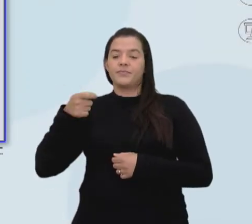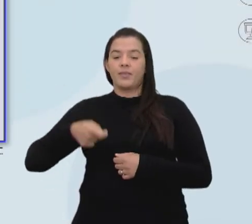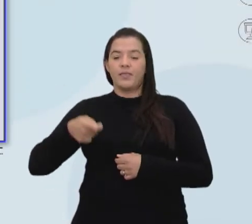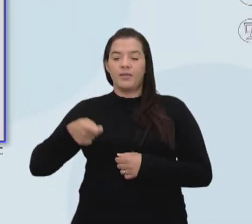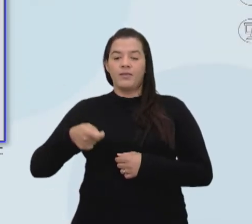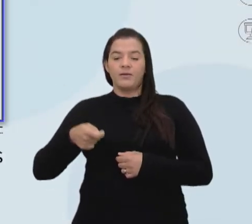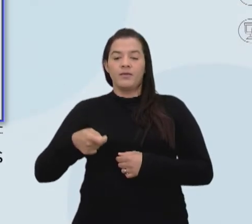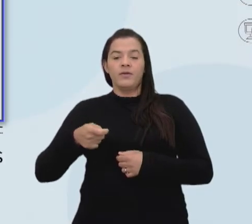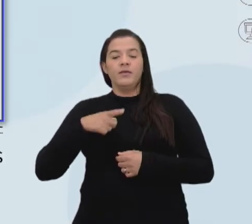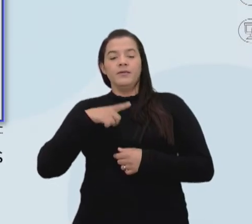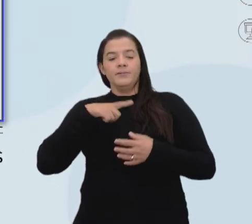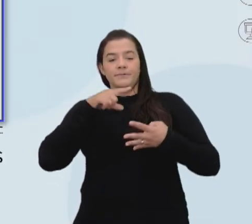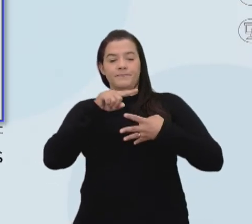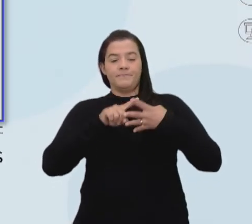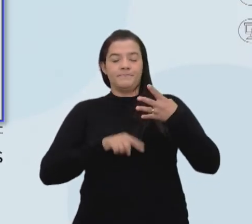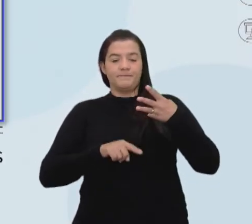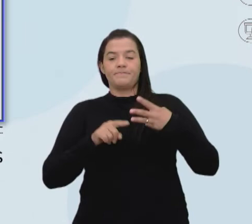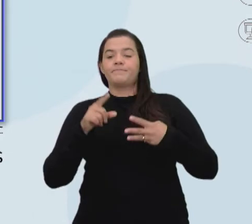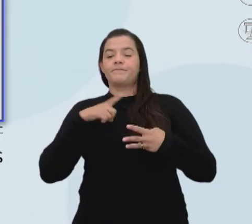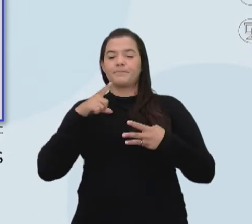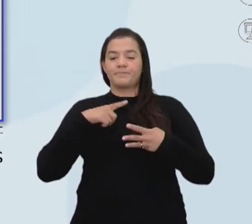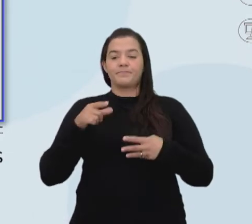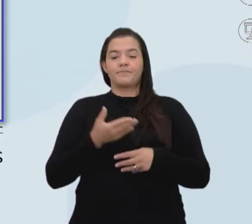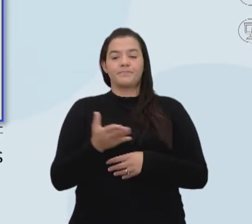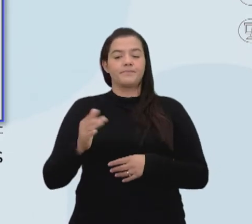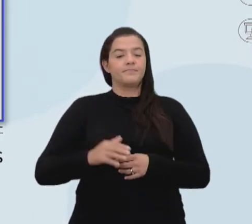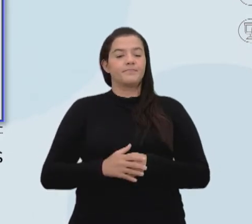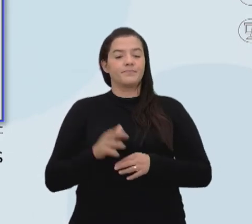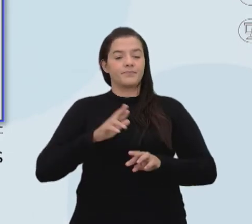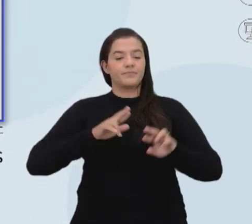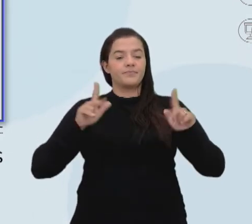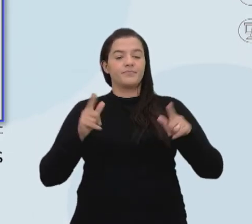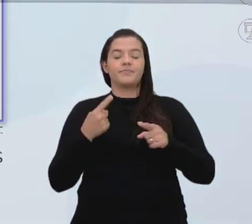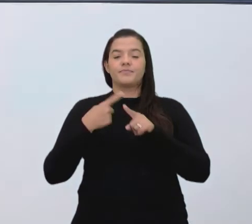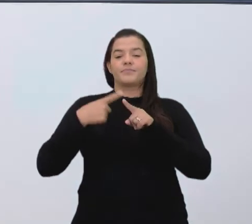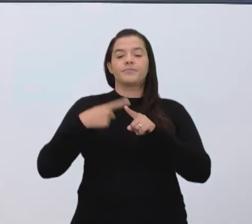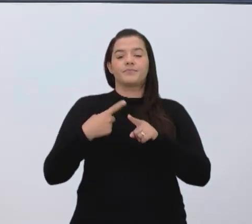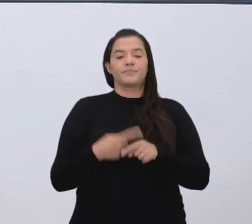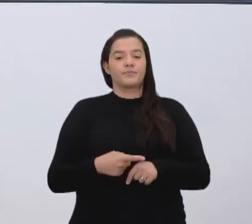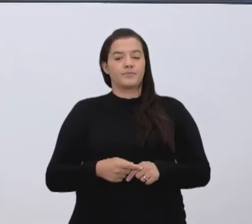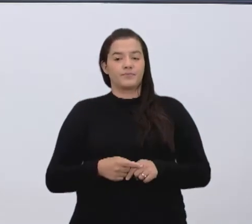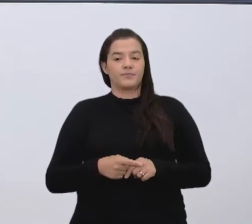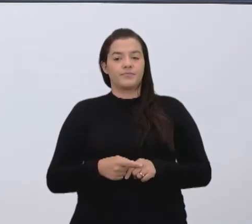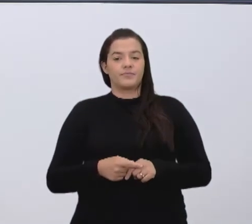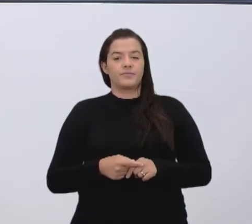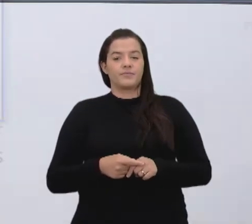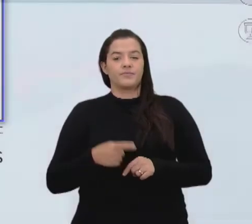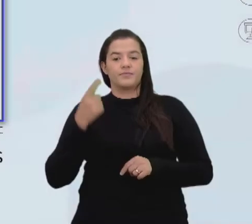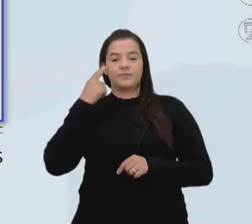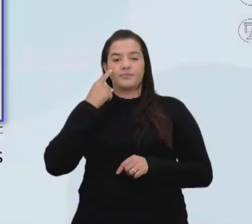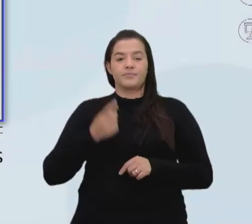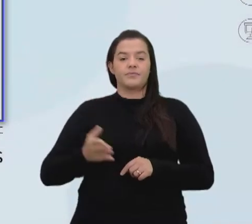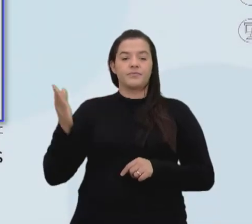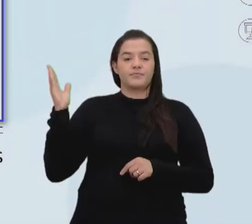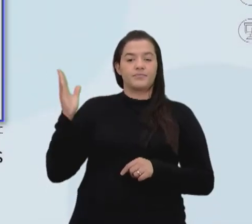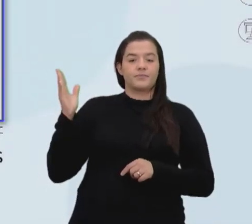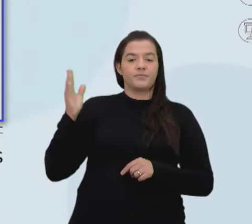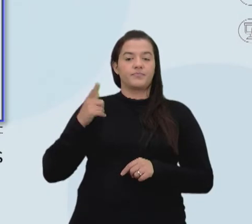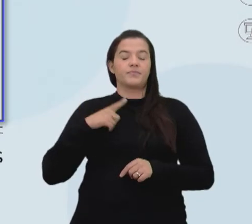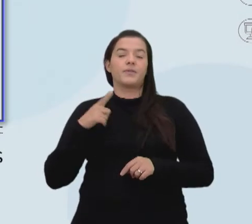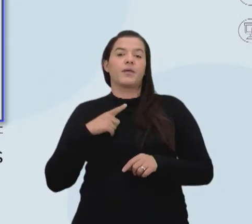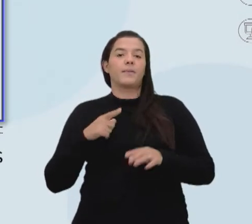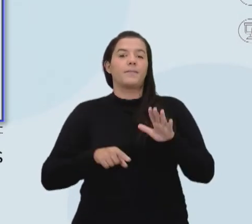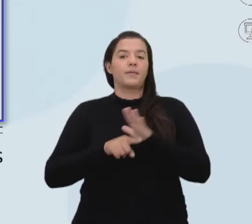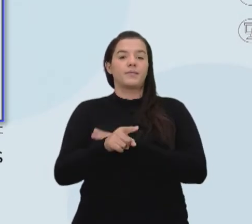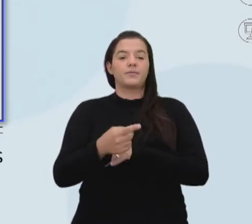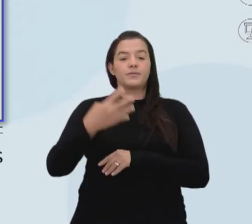tem as alternativas. Ok. Tem Na mais sequência- uma? Ah, tem. E essa aí é diferente. Mas por que é diferente? Olha lá. Por quê? Por quê? Não Ah, sei. A pergunta número 4